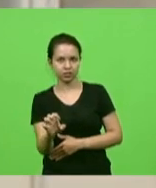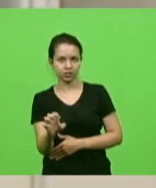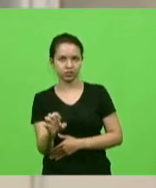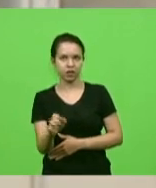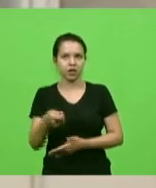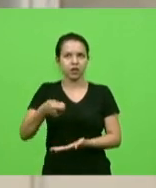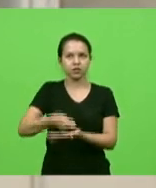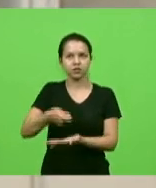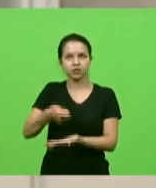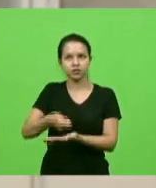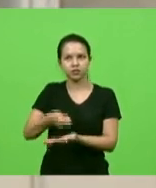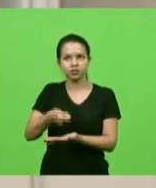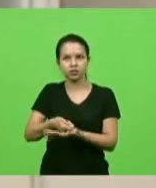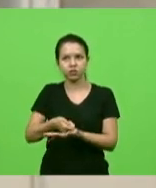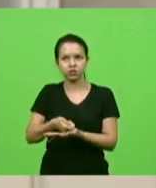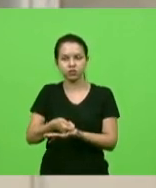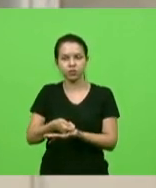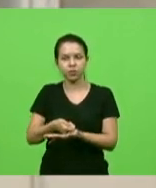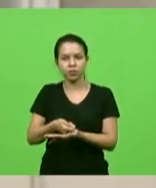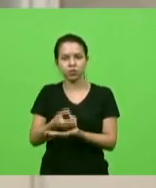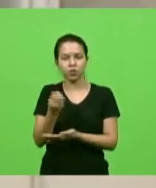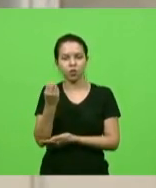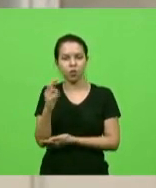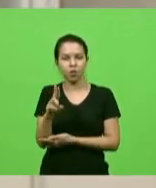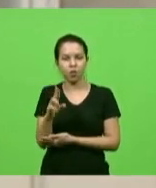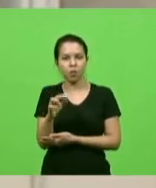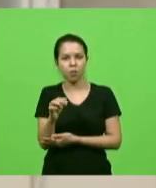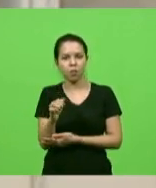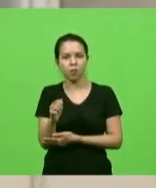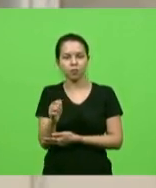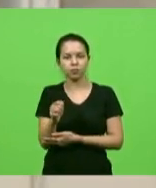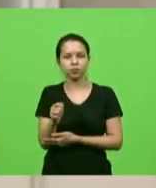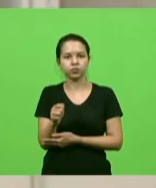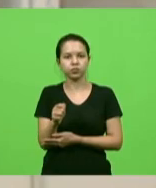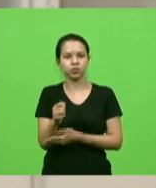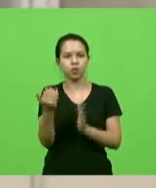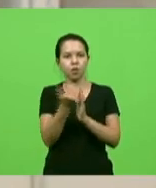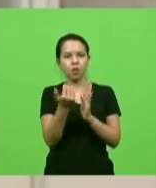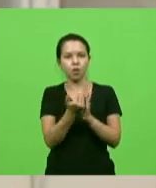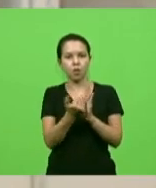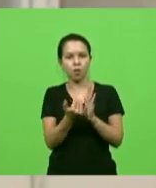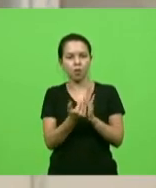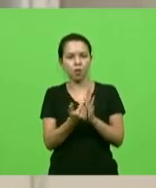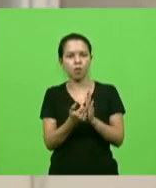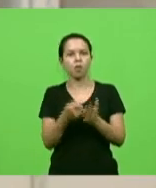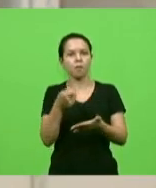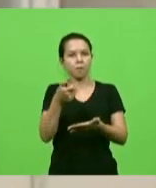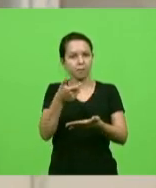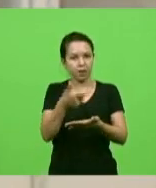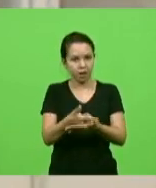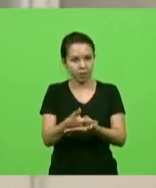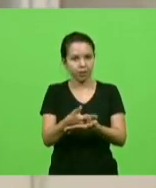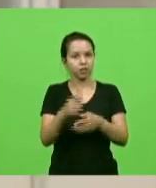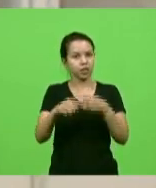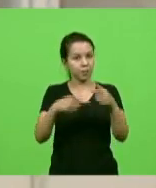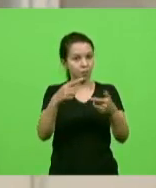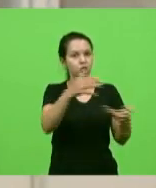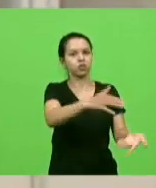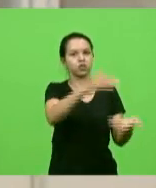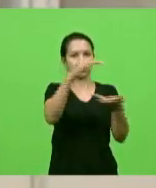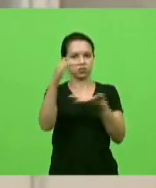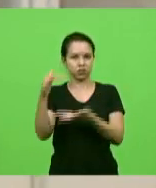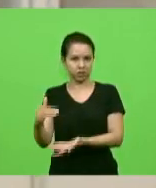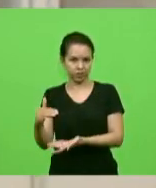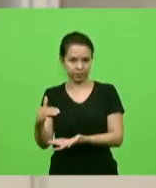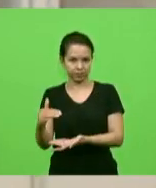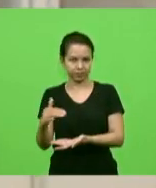e se exige ou se condiciona o negócio ao pagamento quando da entrega